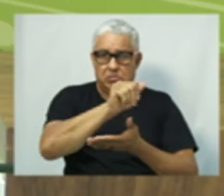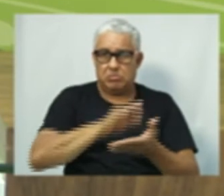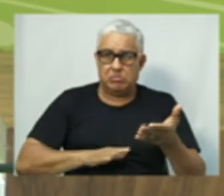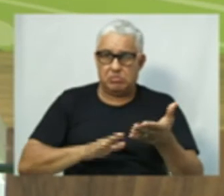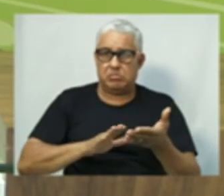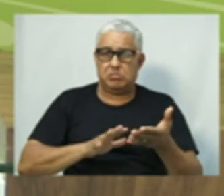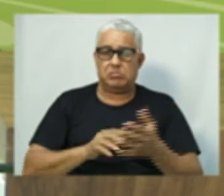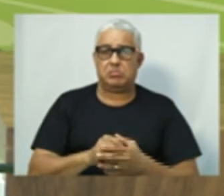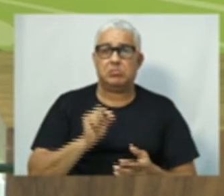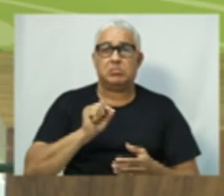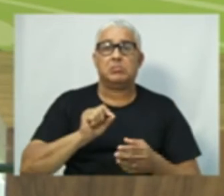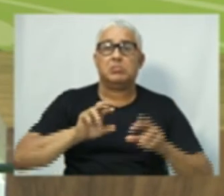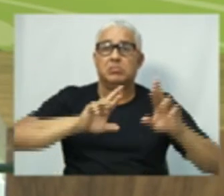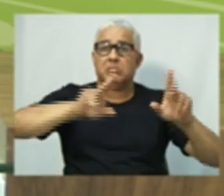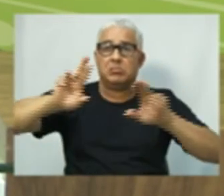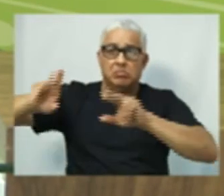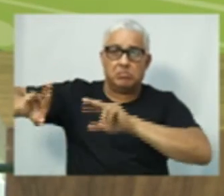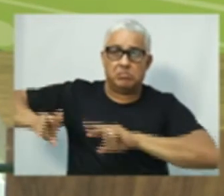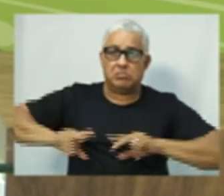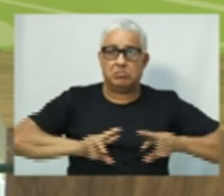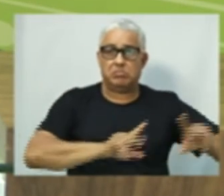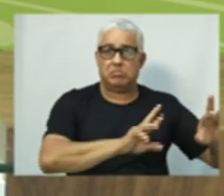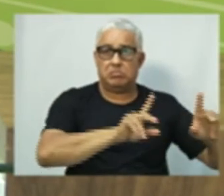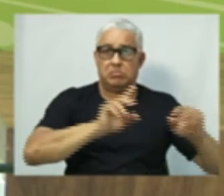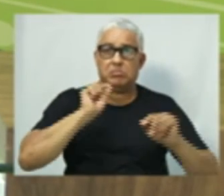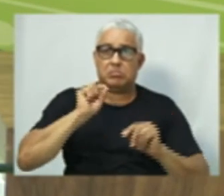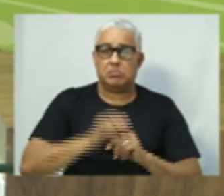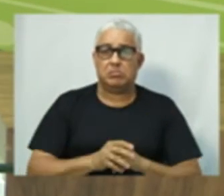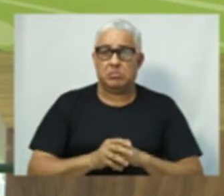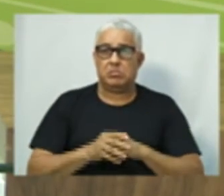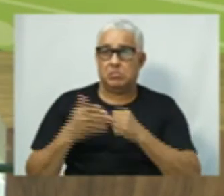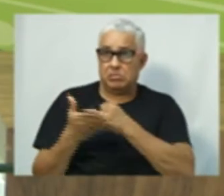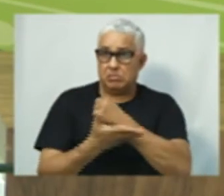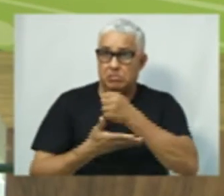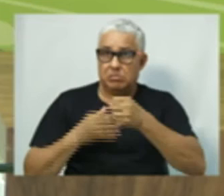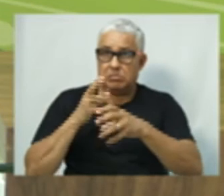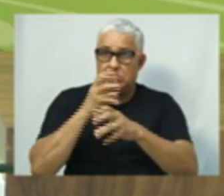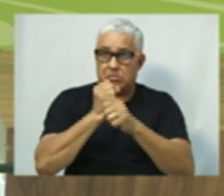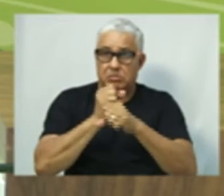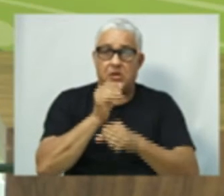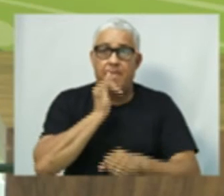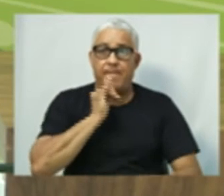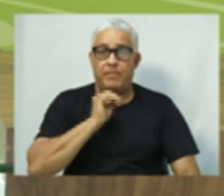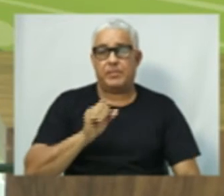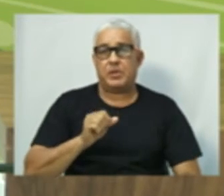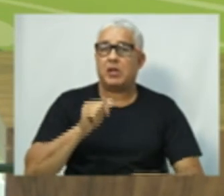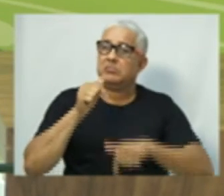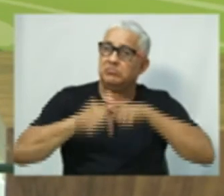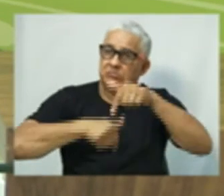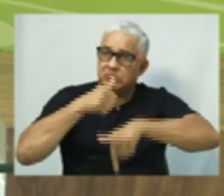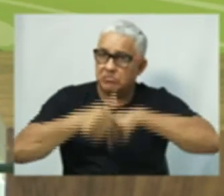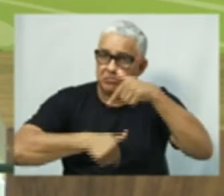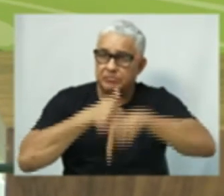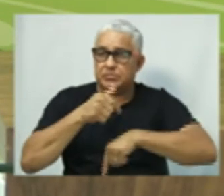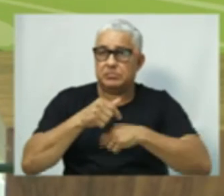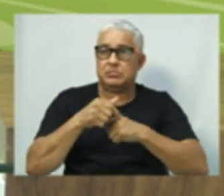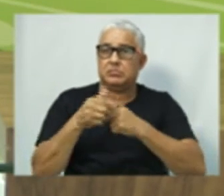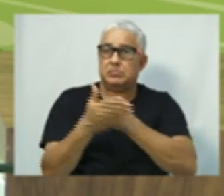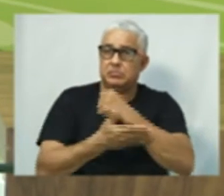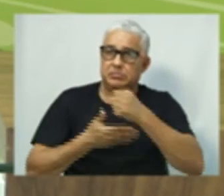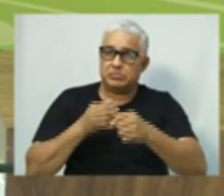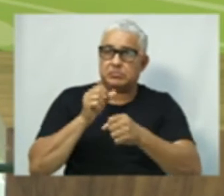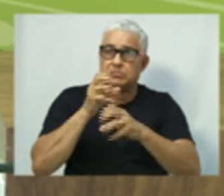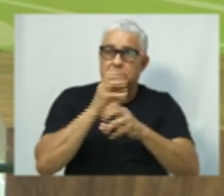O que vai variar, por exemplo, é o quê? É a base de cálculo. Por exemplo, serviços. Então, a base de cálculo